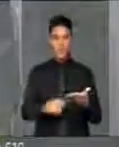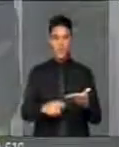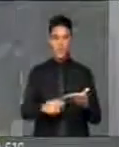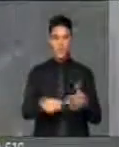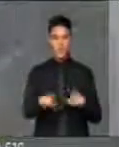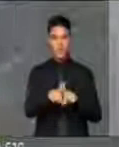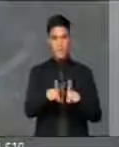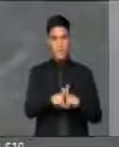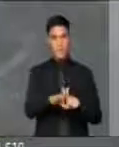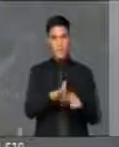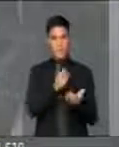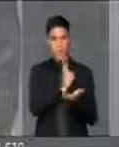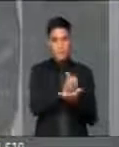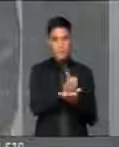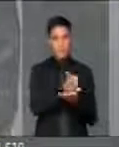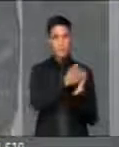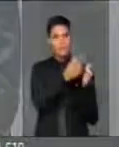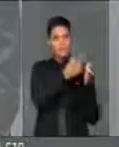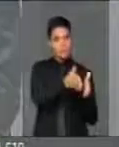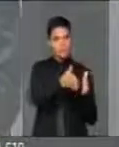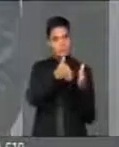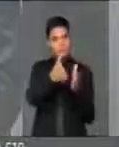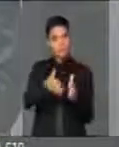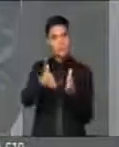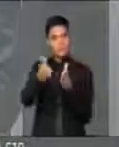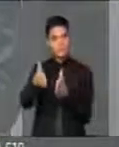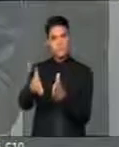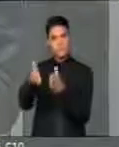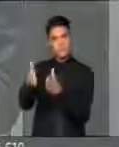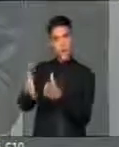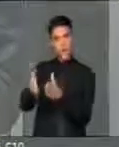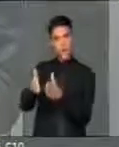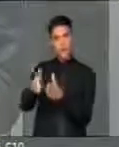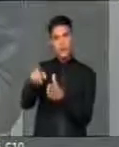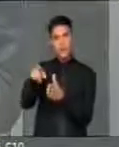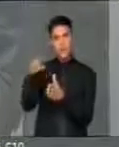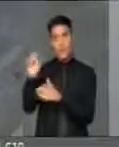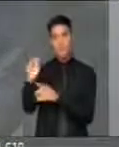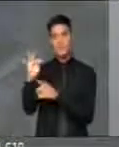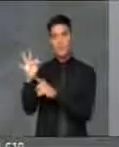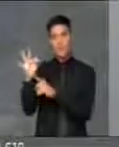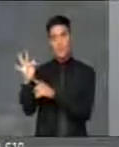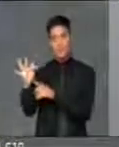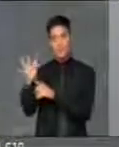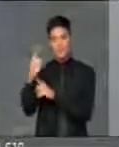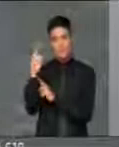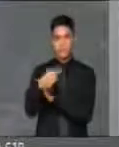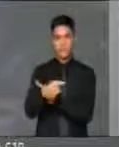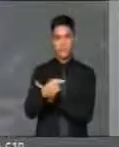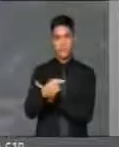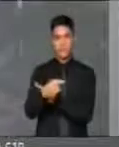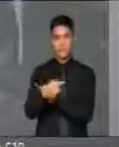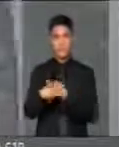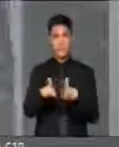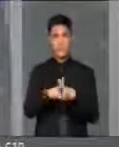os mandamentos constitucionais referendados pelo Supremo Tribunal Federal. Volto